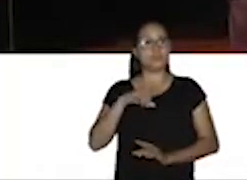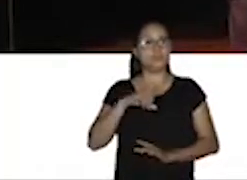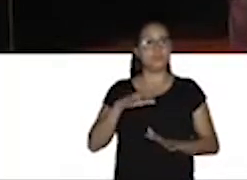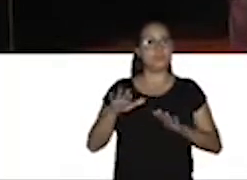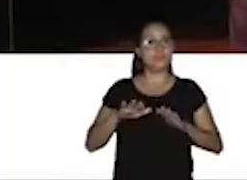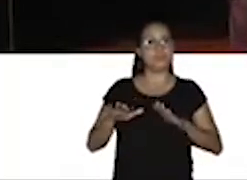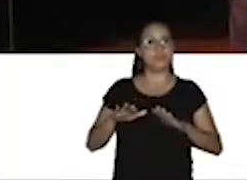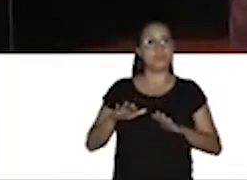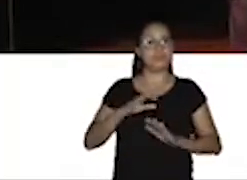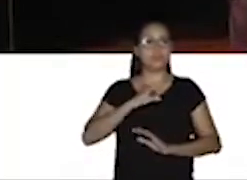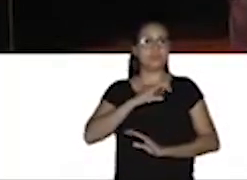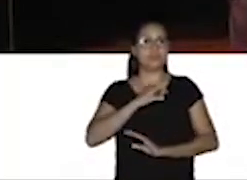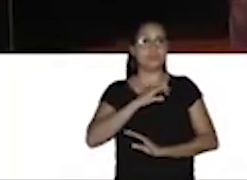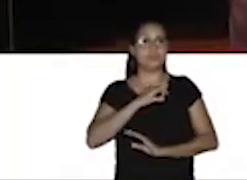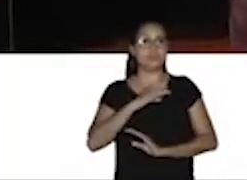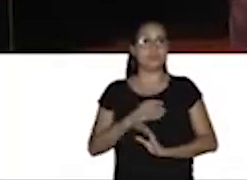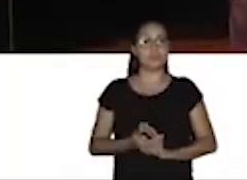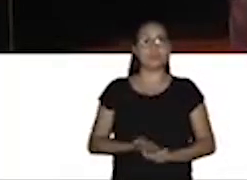estremecimento do medo